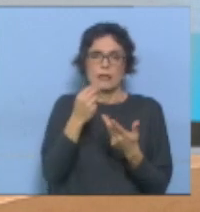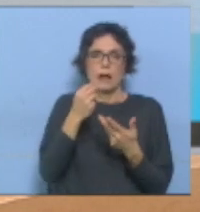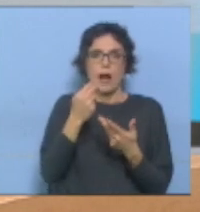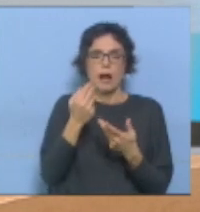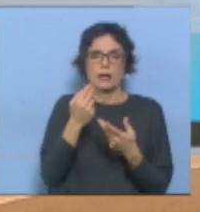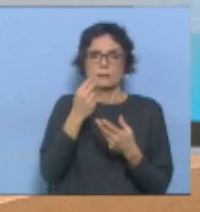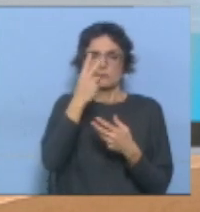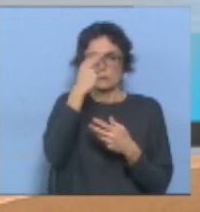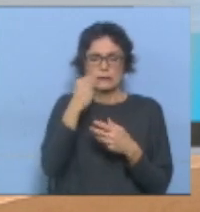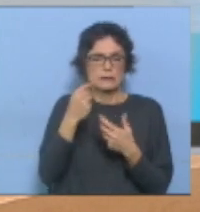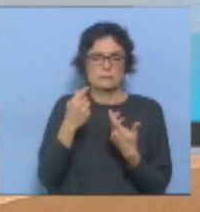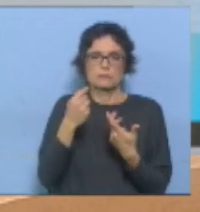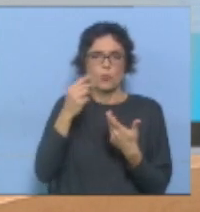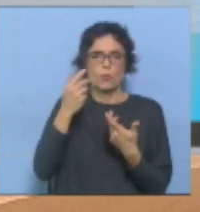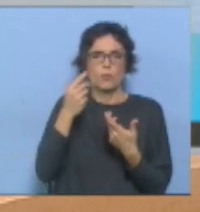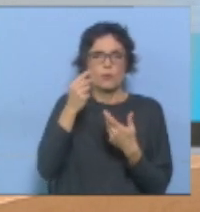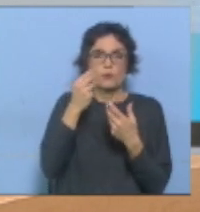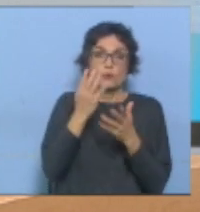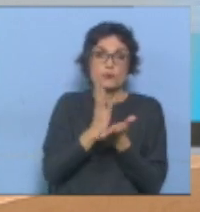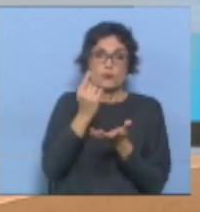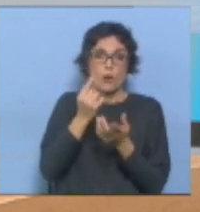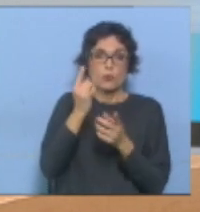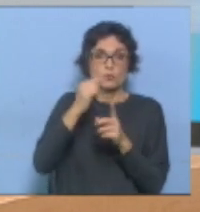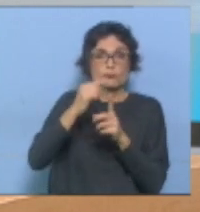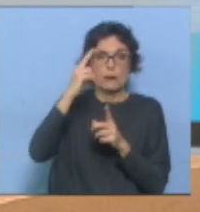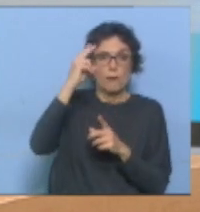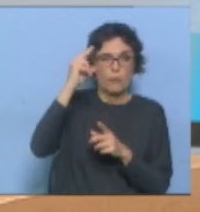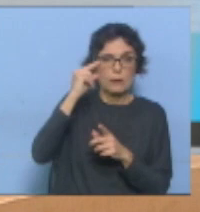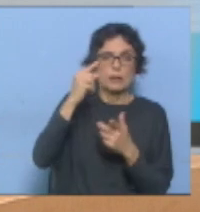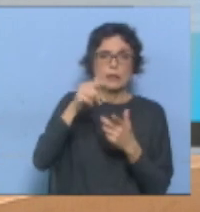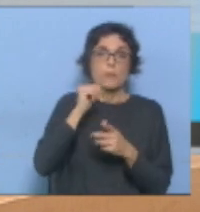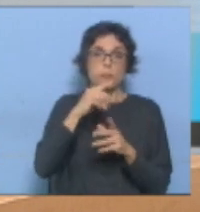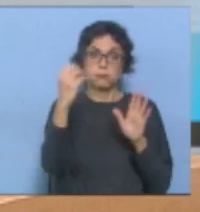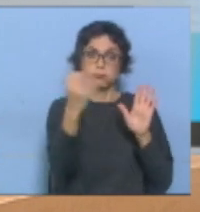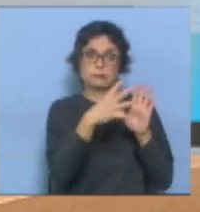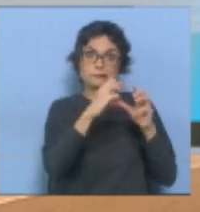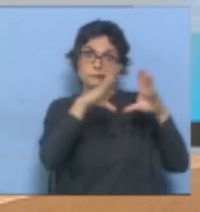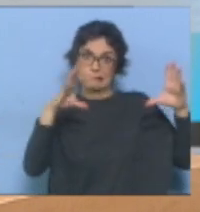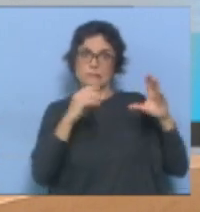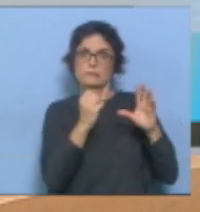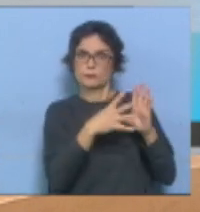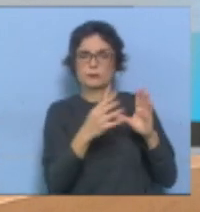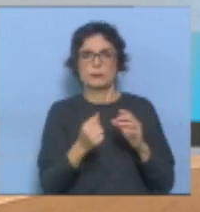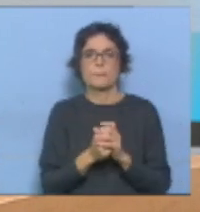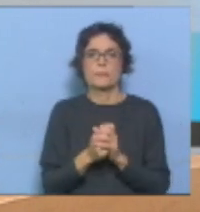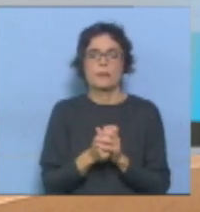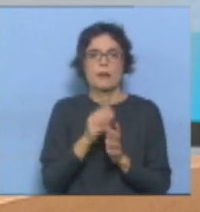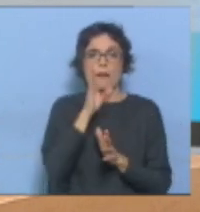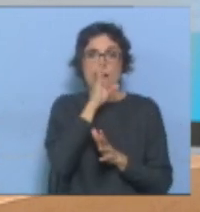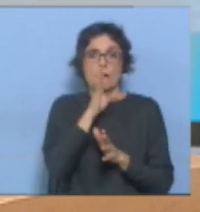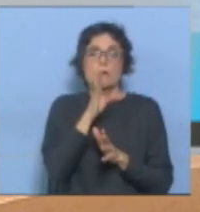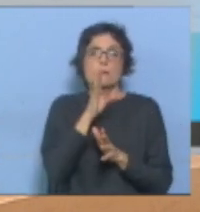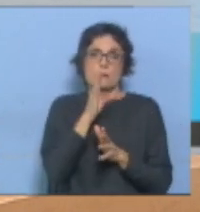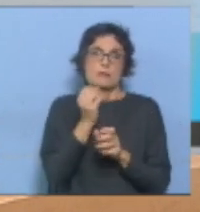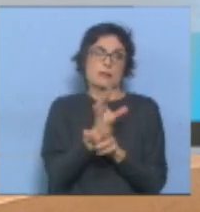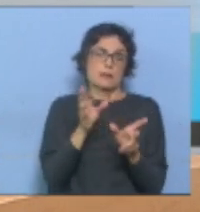bom auxiliar poder projetar textos. Se uma pessoa tiver concomitantemente